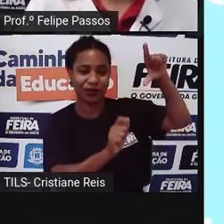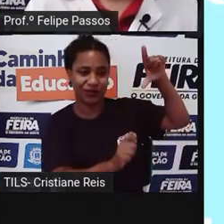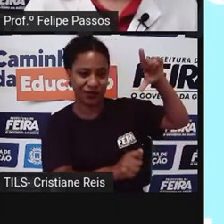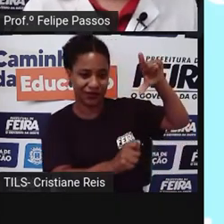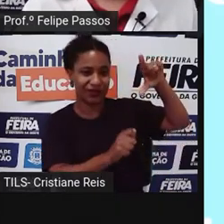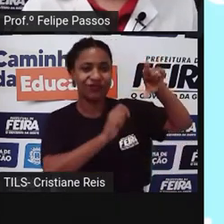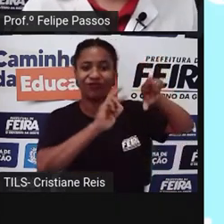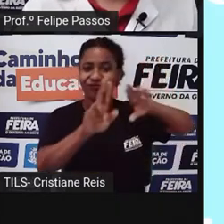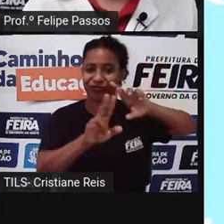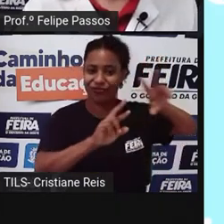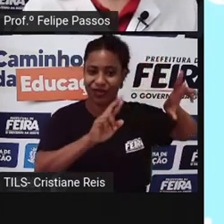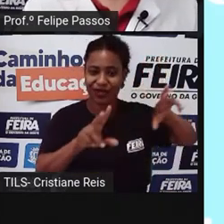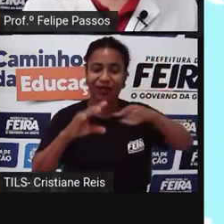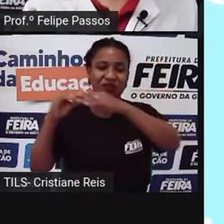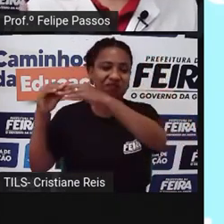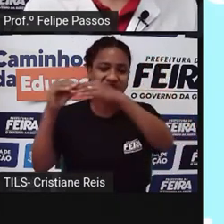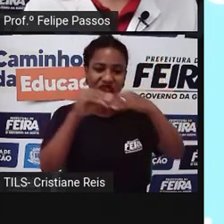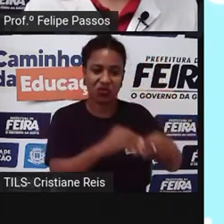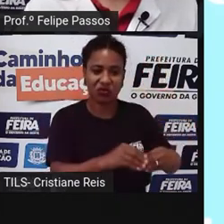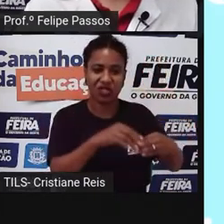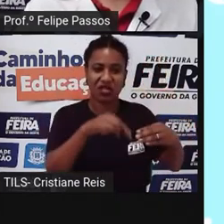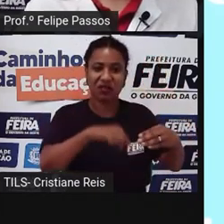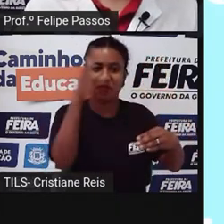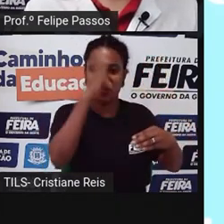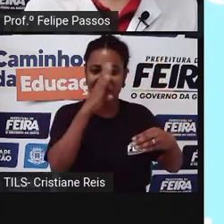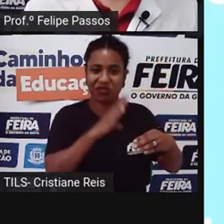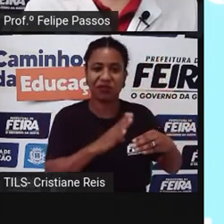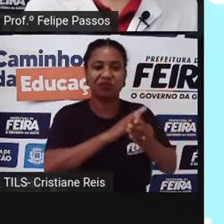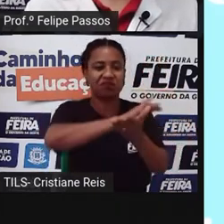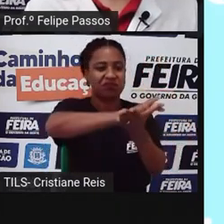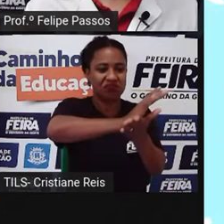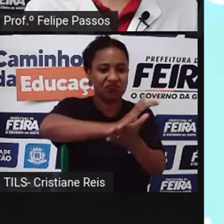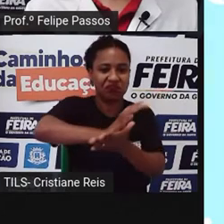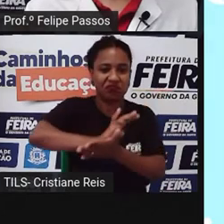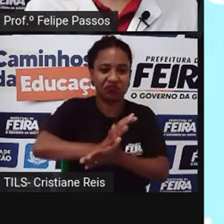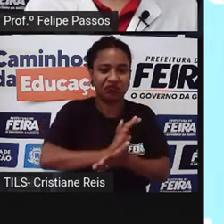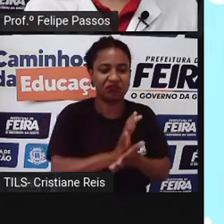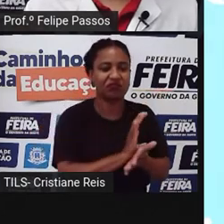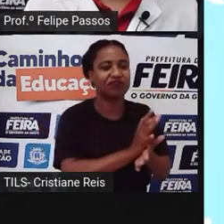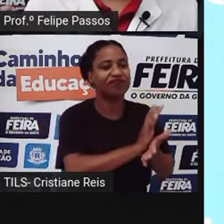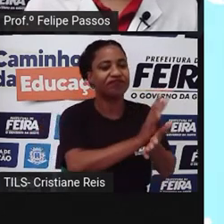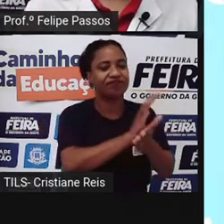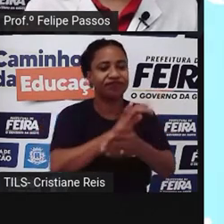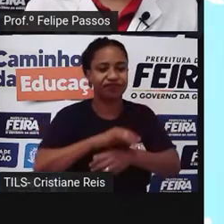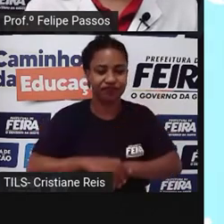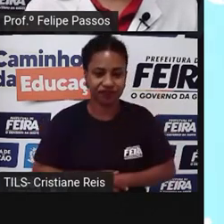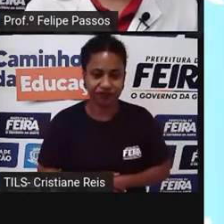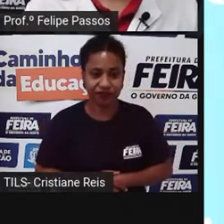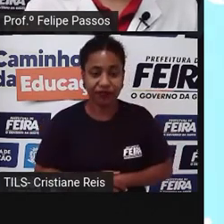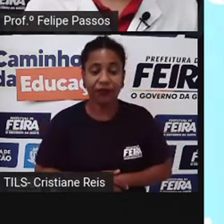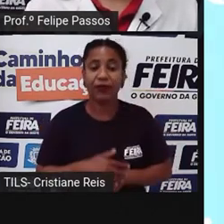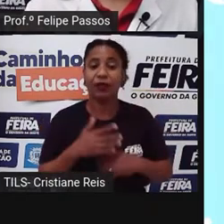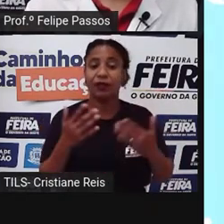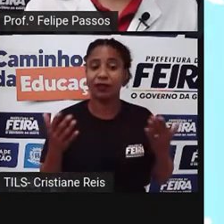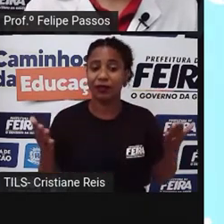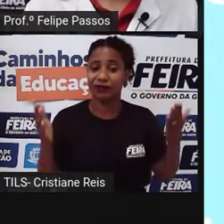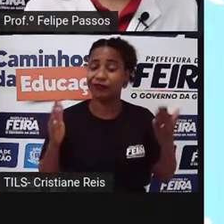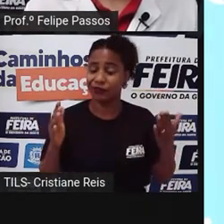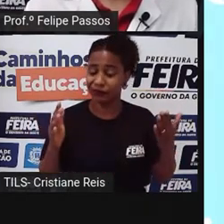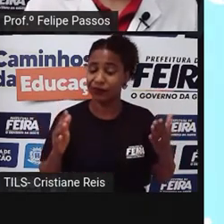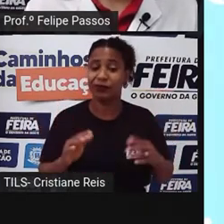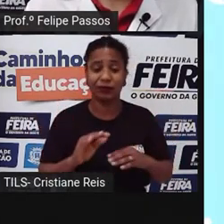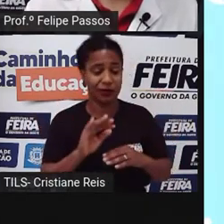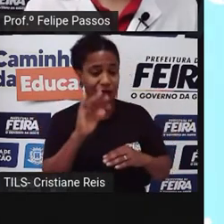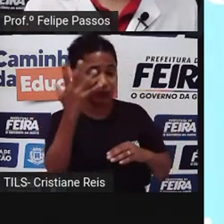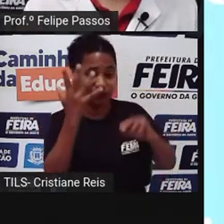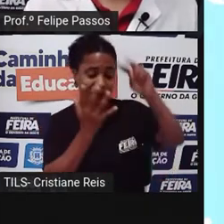explorar no Brasil. Nesse processo, existem vários e vários relatos de exploração sexual,